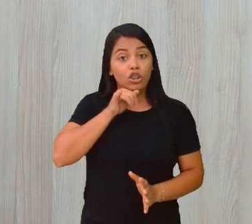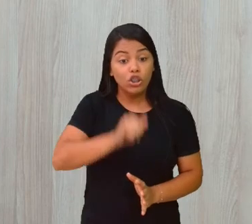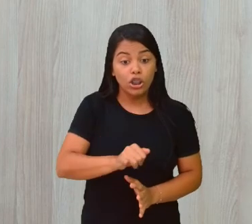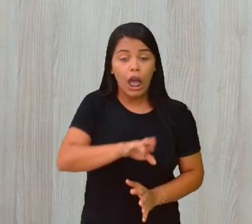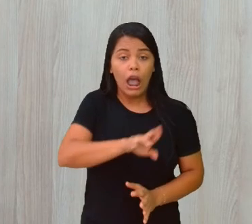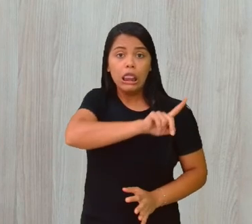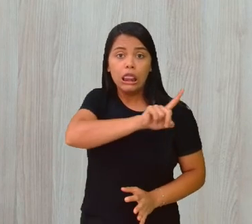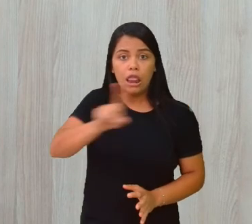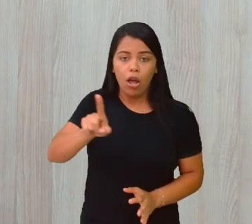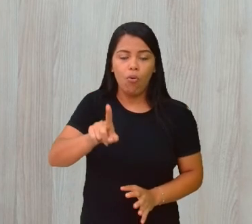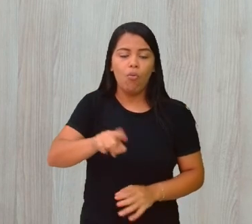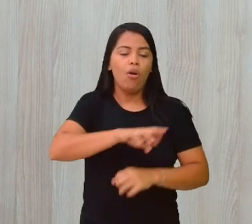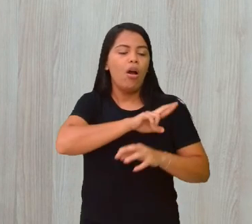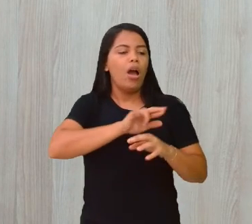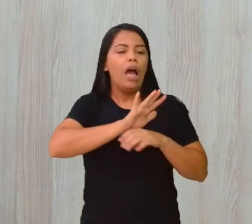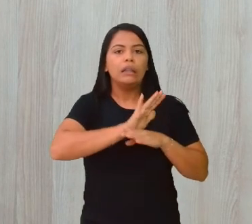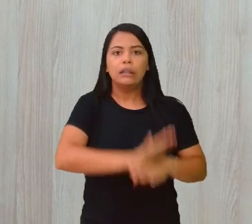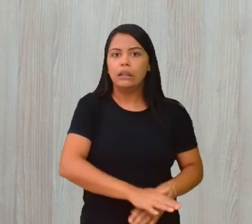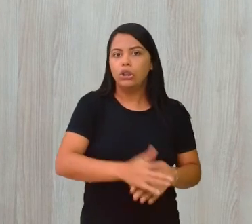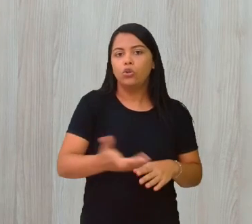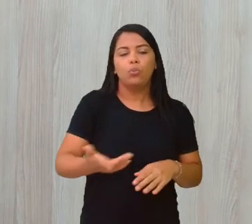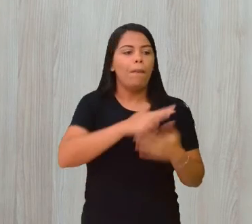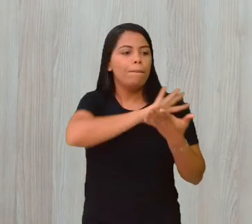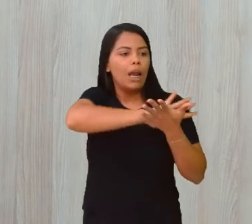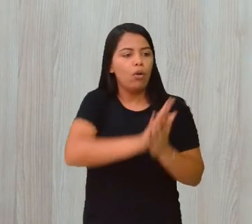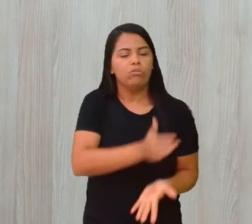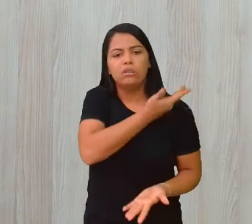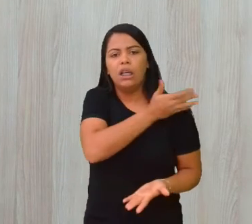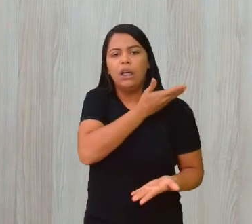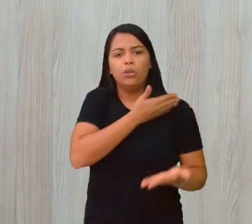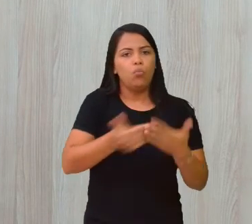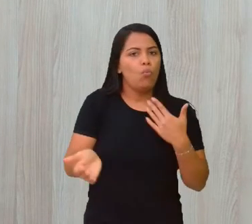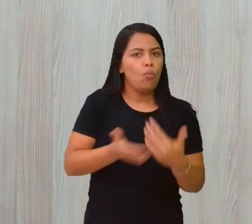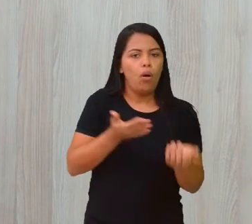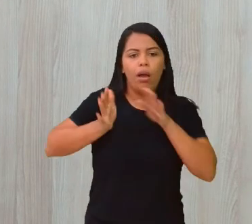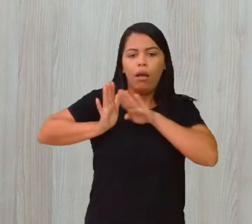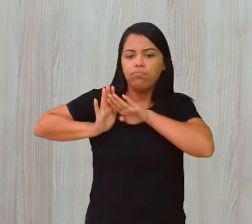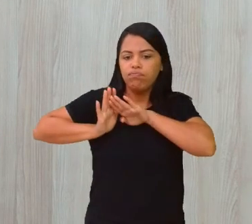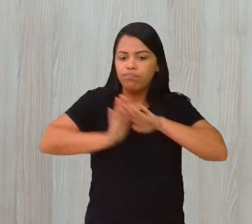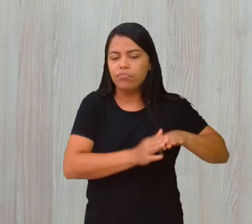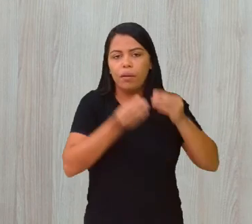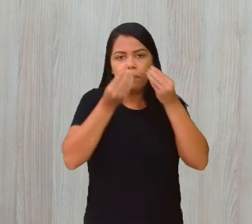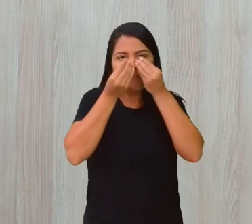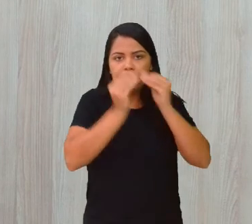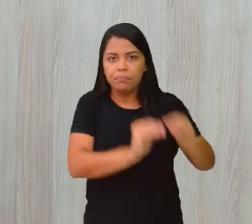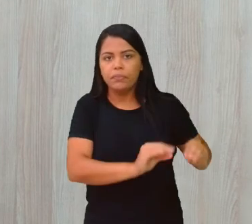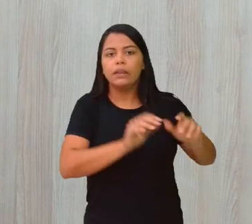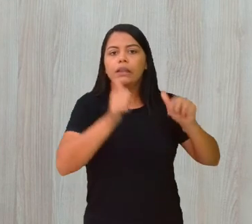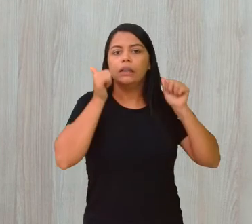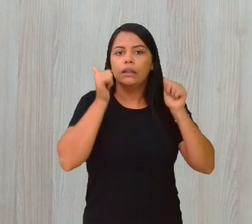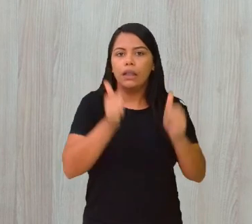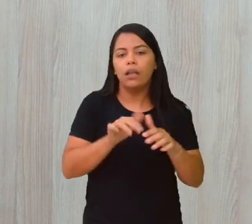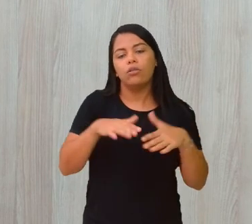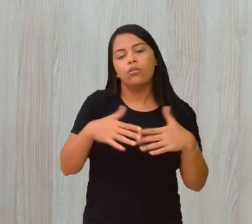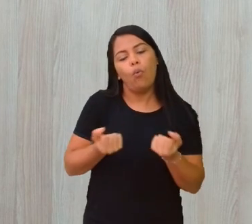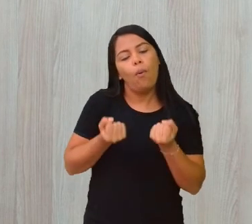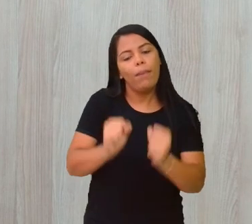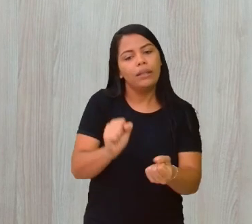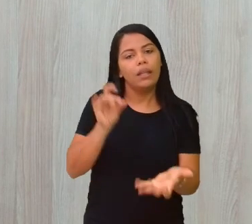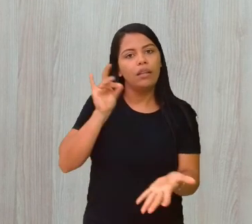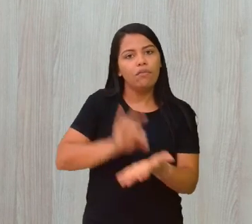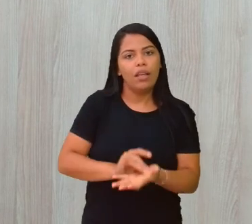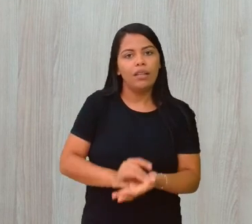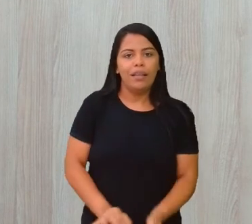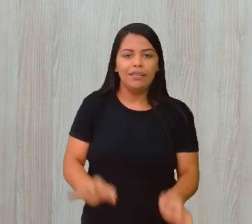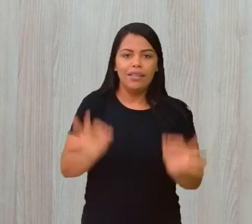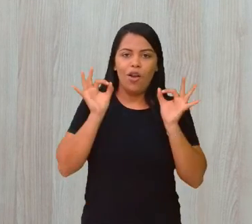preconceito, discriminação, qualquer que seja, né? A gente precisa combater de fato. Então, ótimo estar aqui